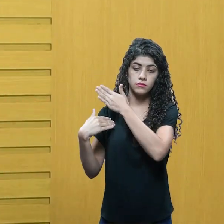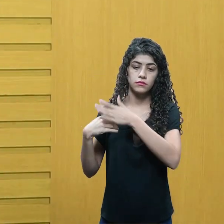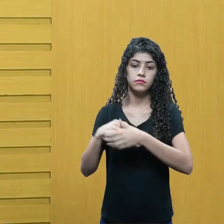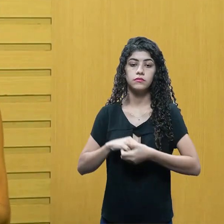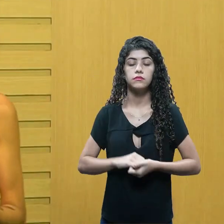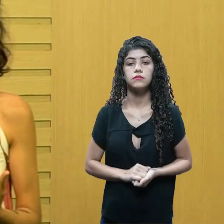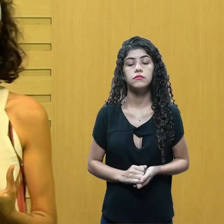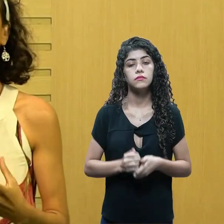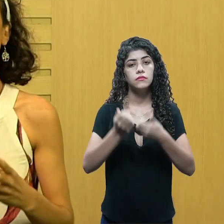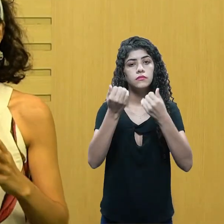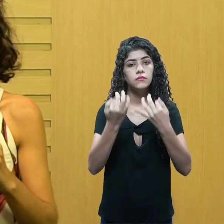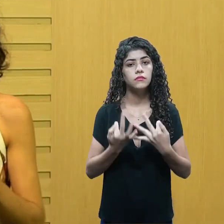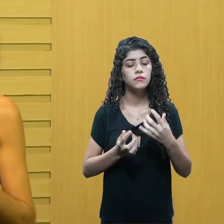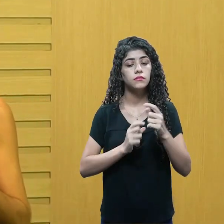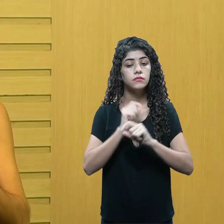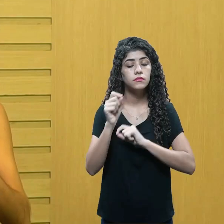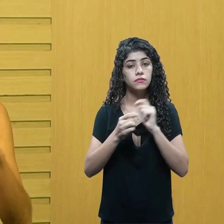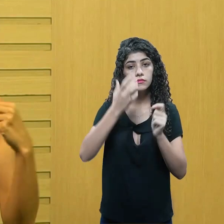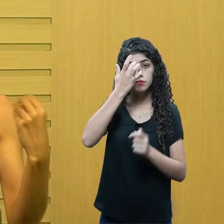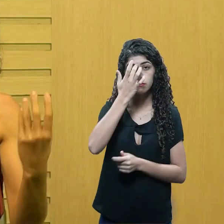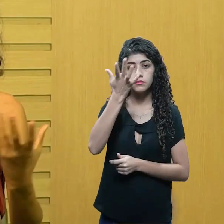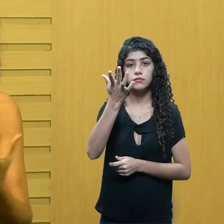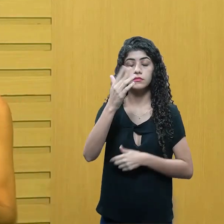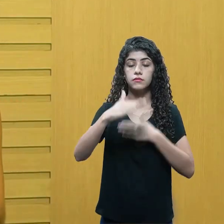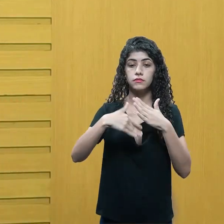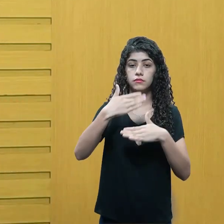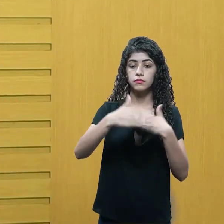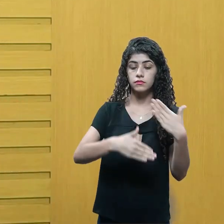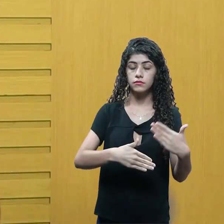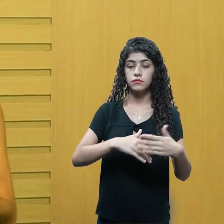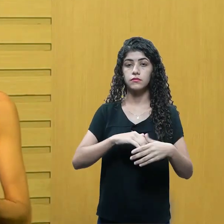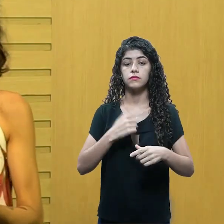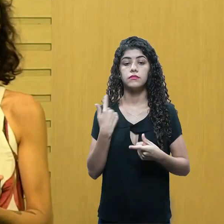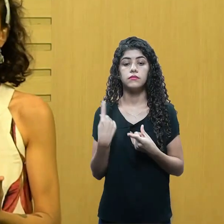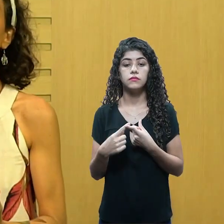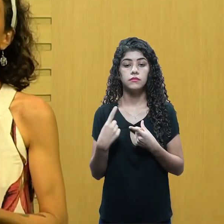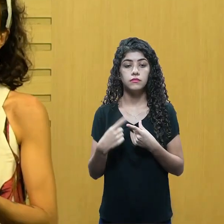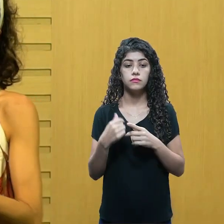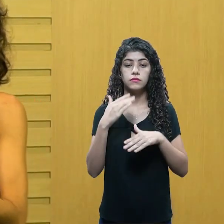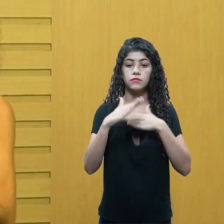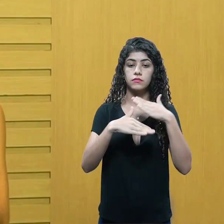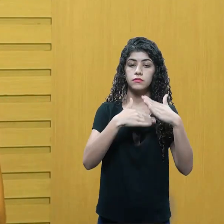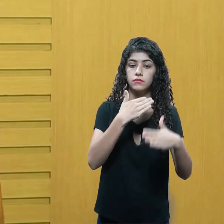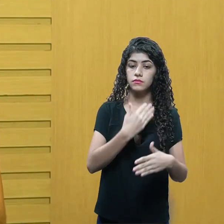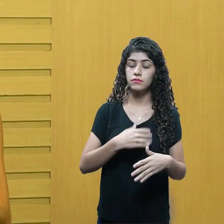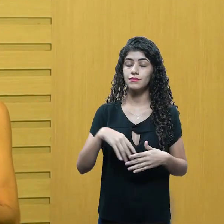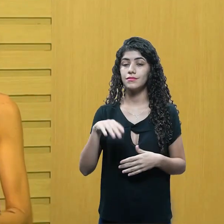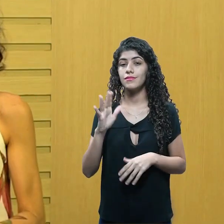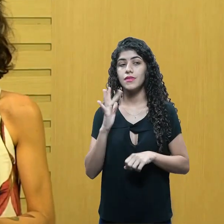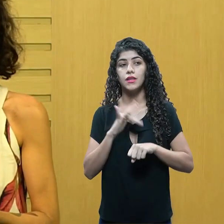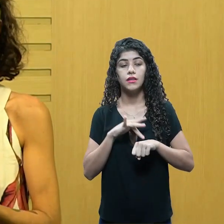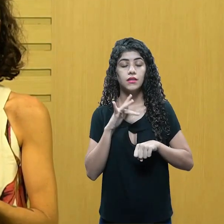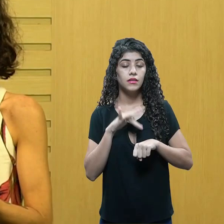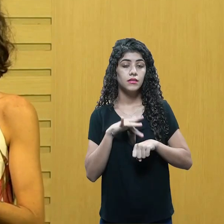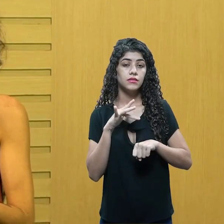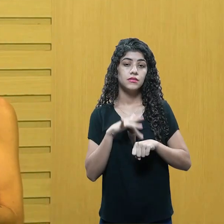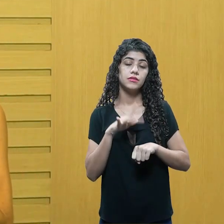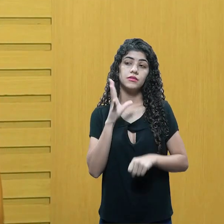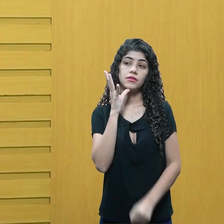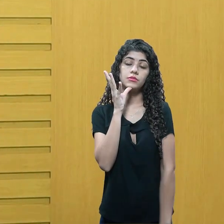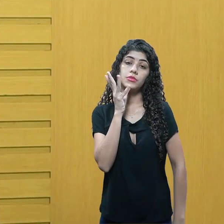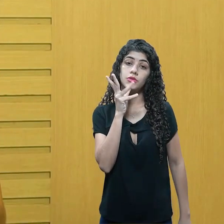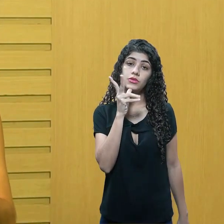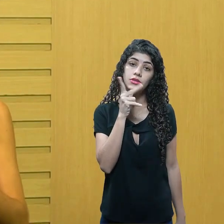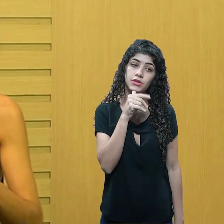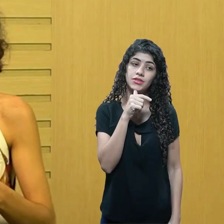Existia pelo menos uma política de facilitação desse processo de prestação de contas, porque é um processo burocrático, é um